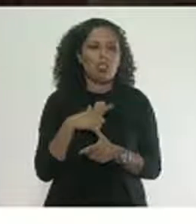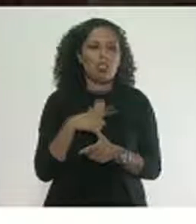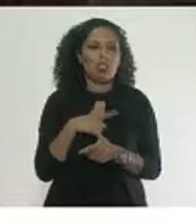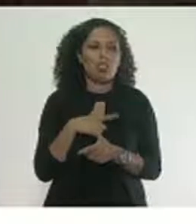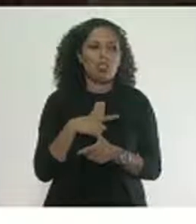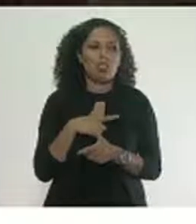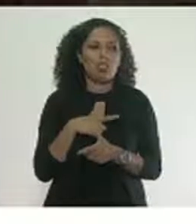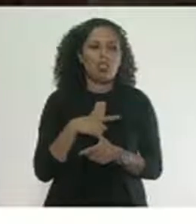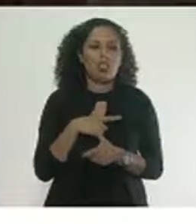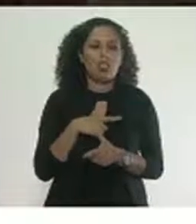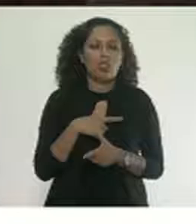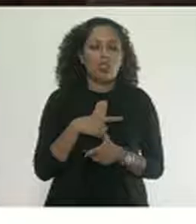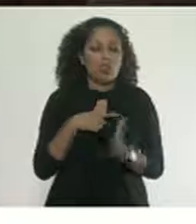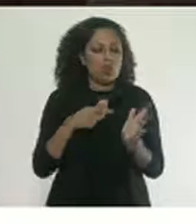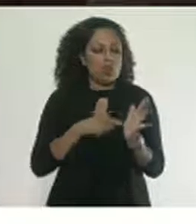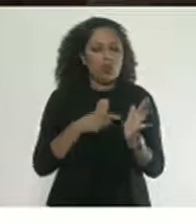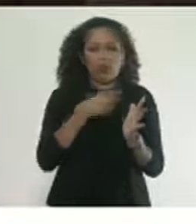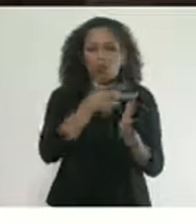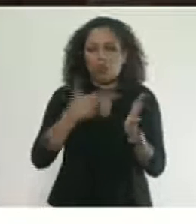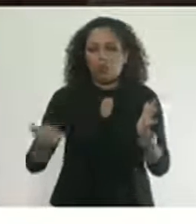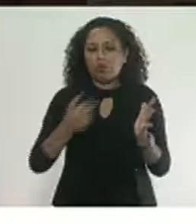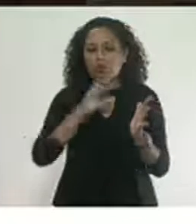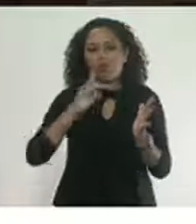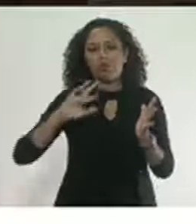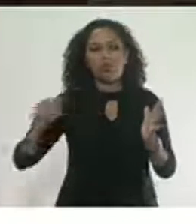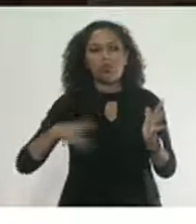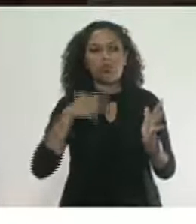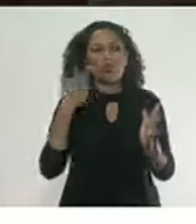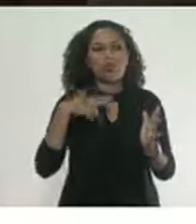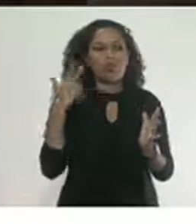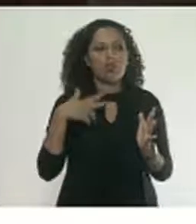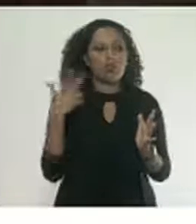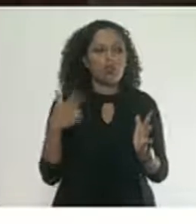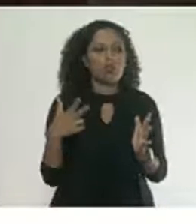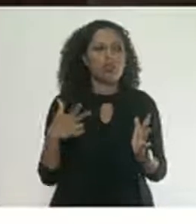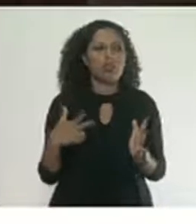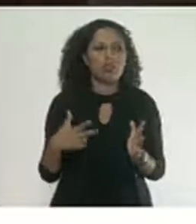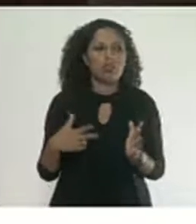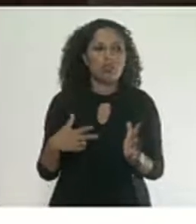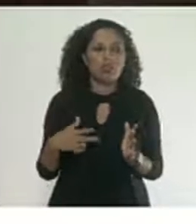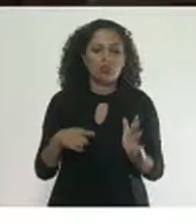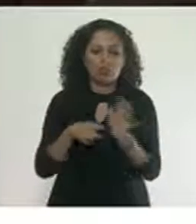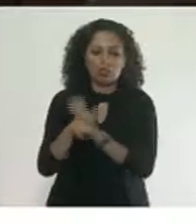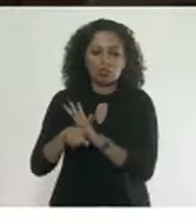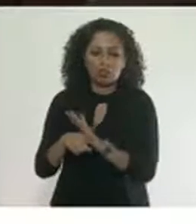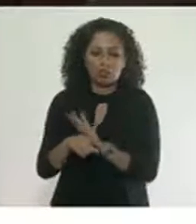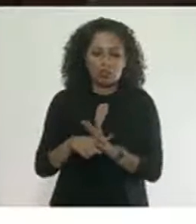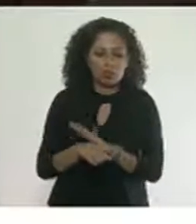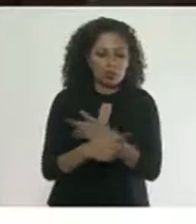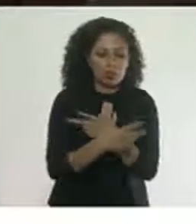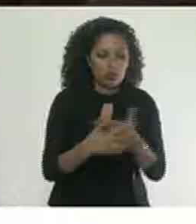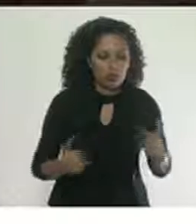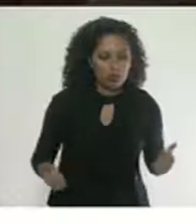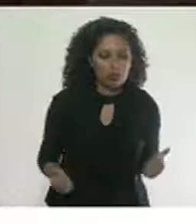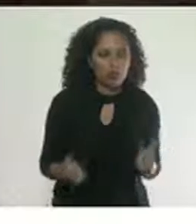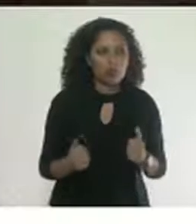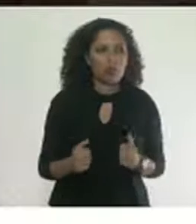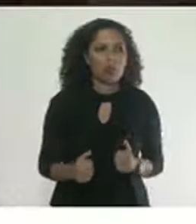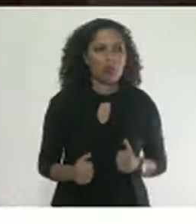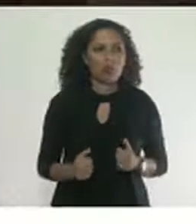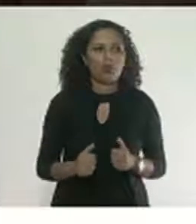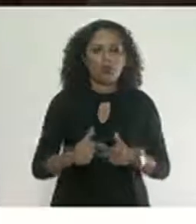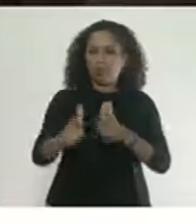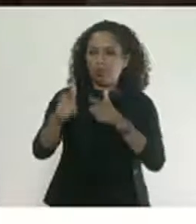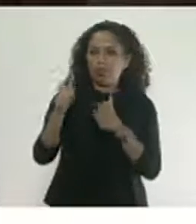uma indicação, várias indicações, colocando o Serviço de Fiscalização de Produtos Controlados